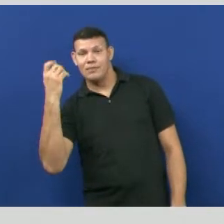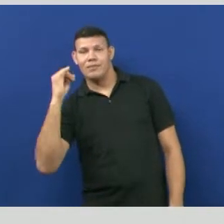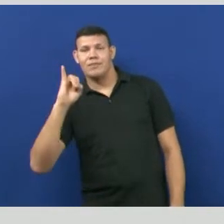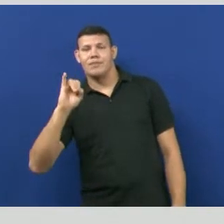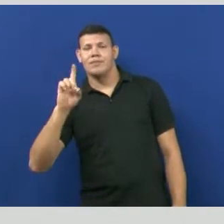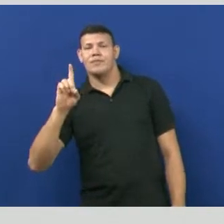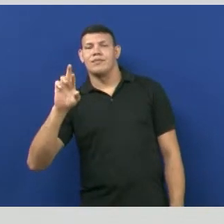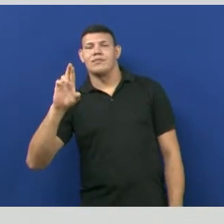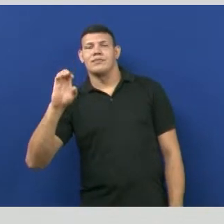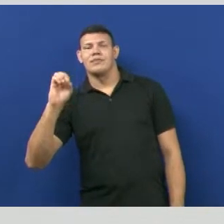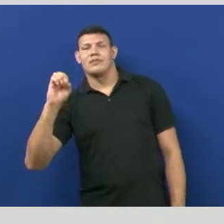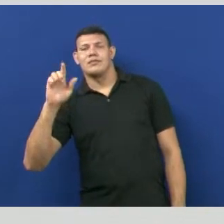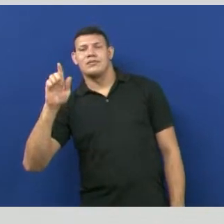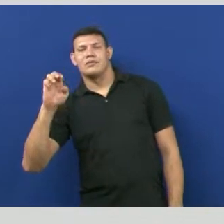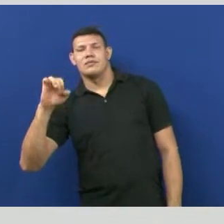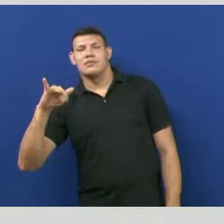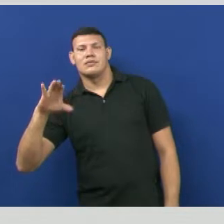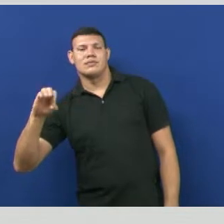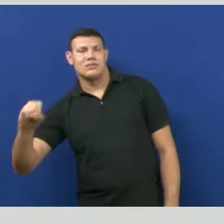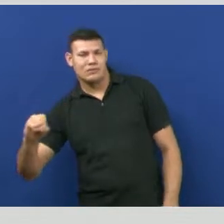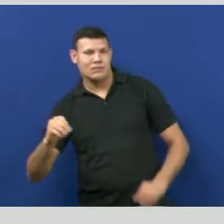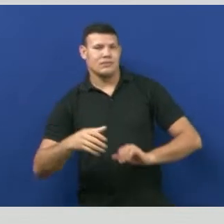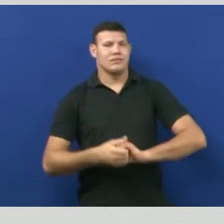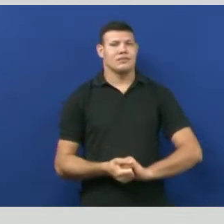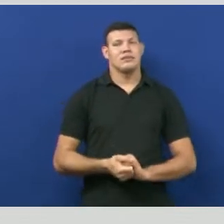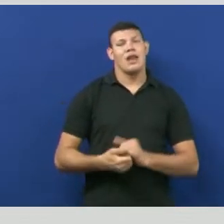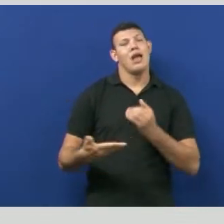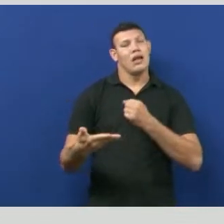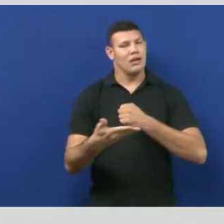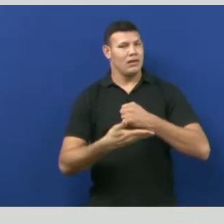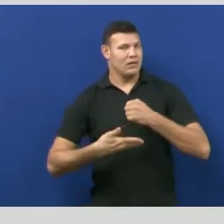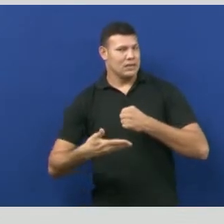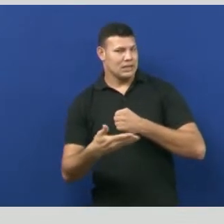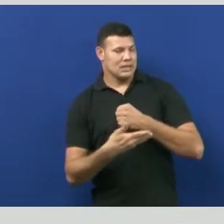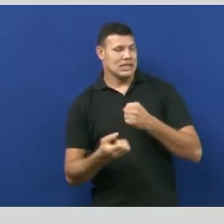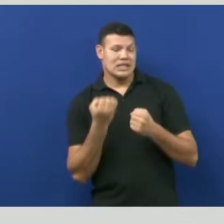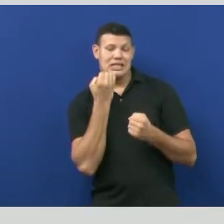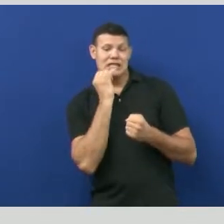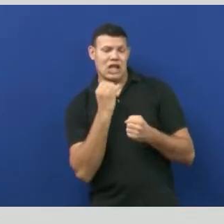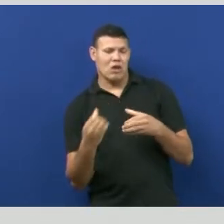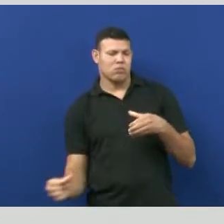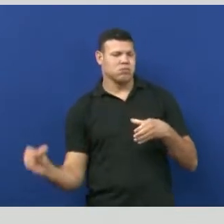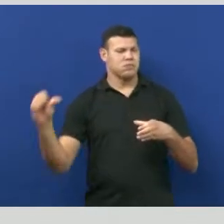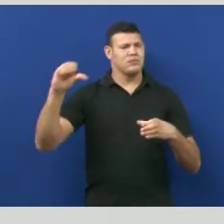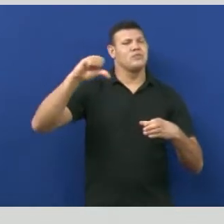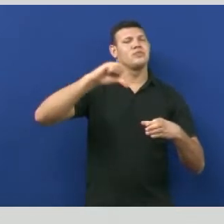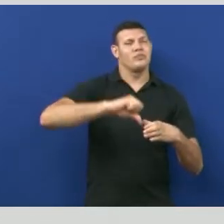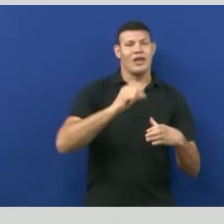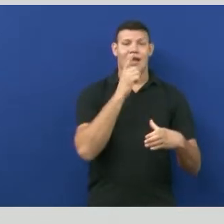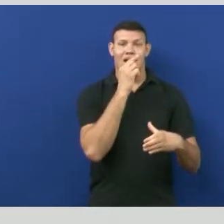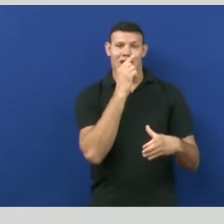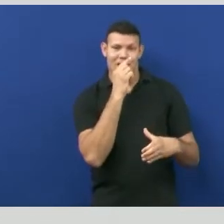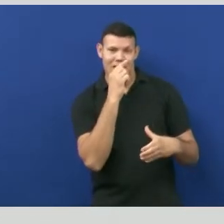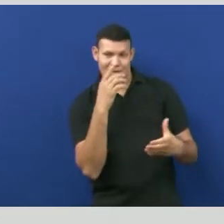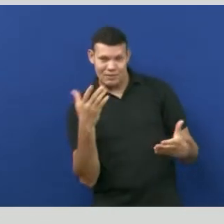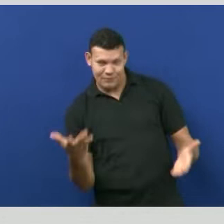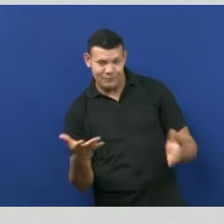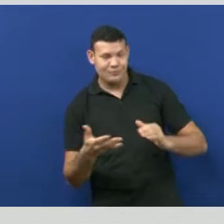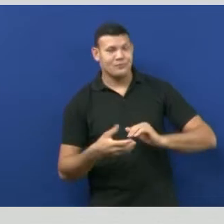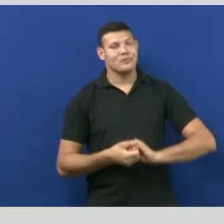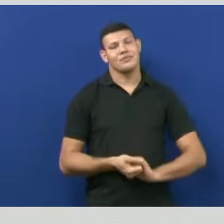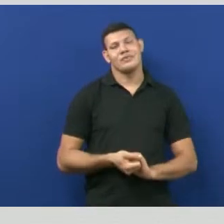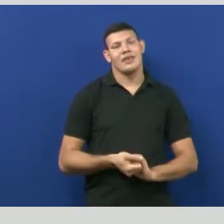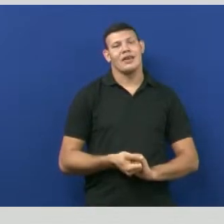por ter esta carga positiva. Já as bases são substâncias que, quando dissociadas em solução